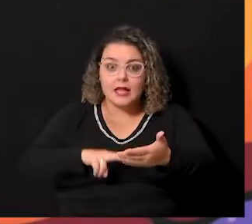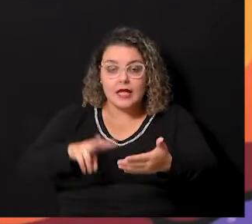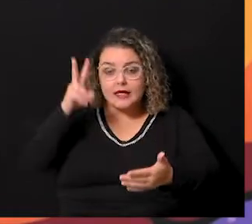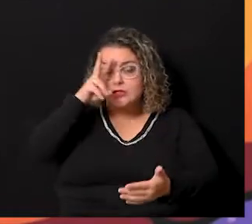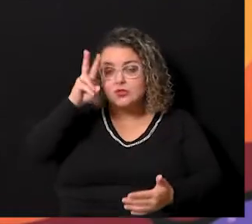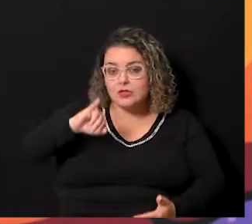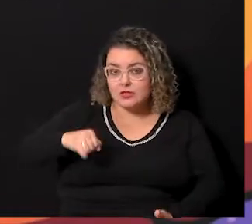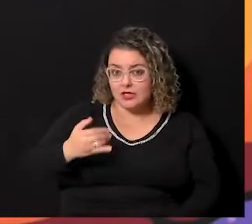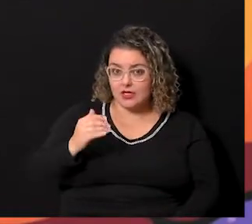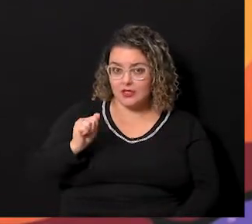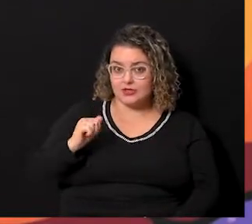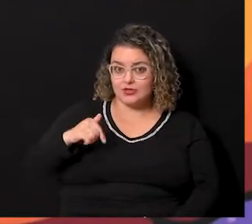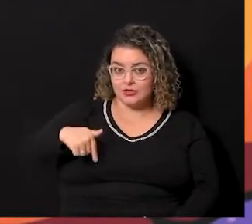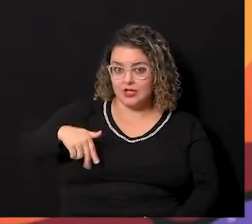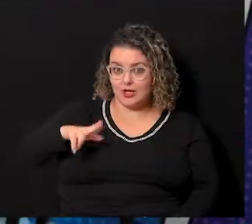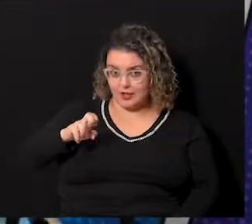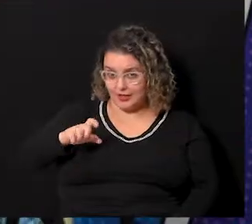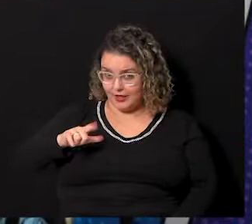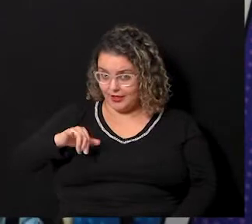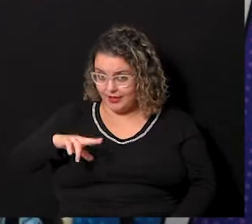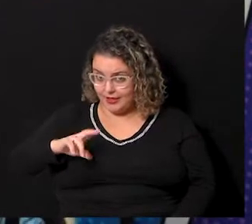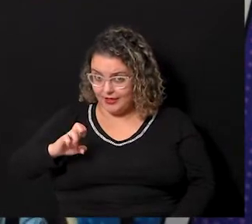a história da Jaqueline.